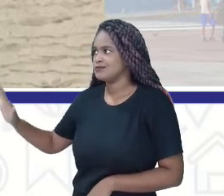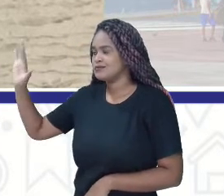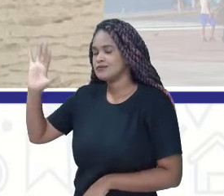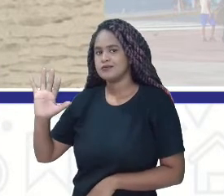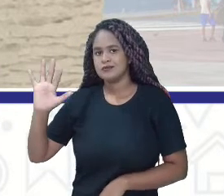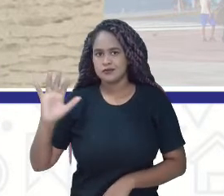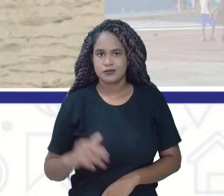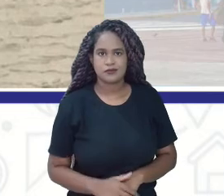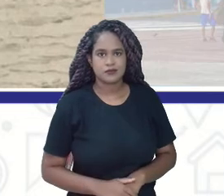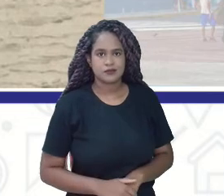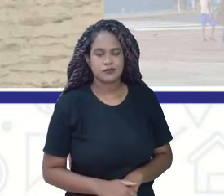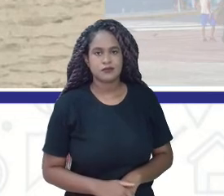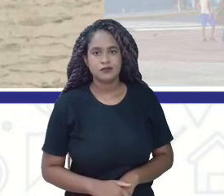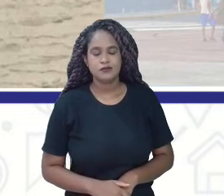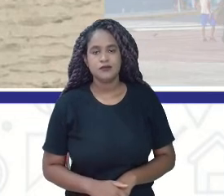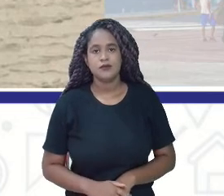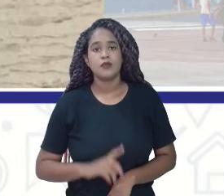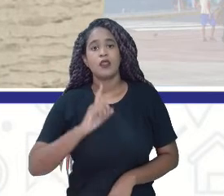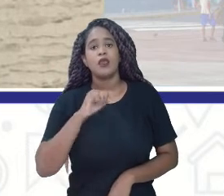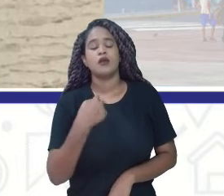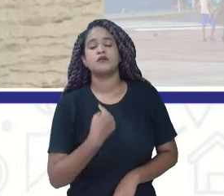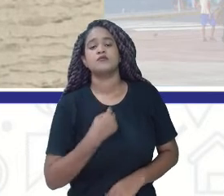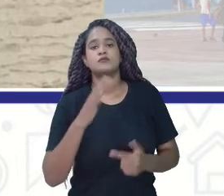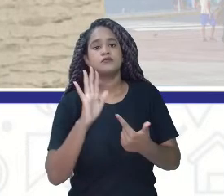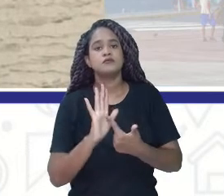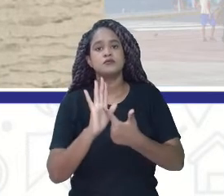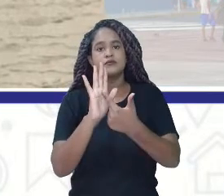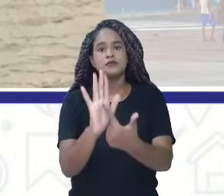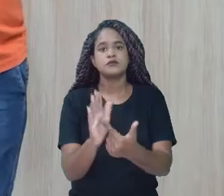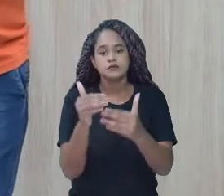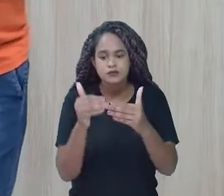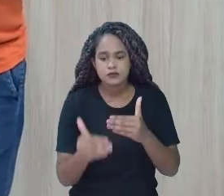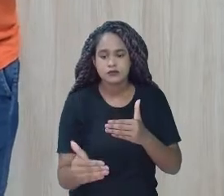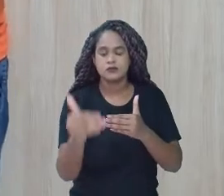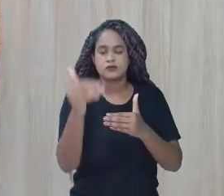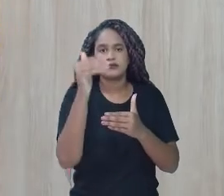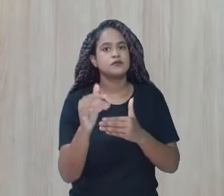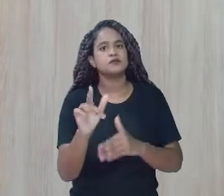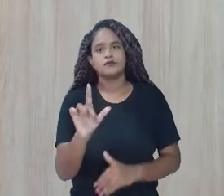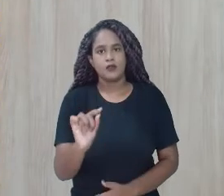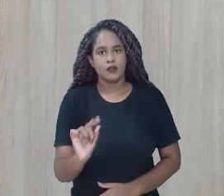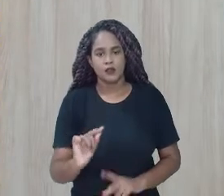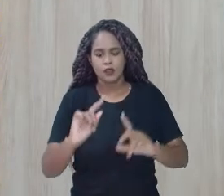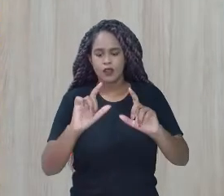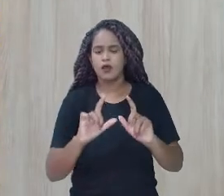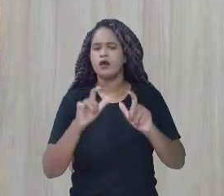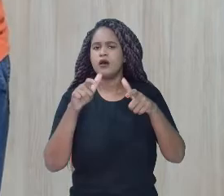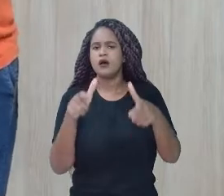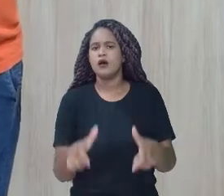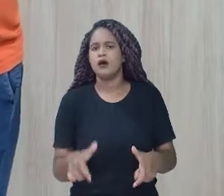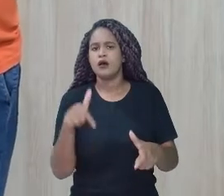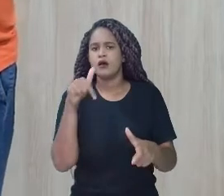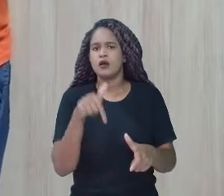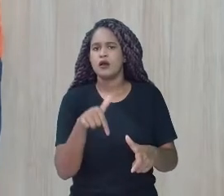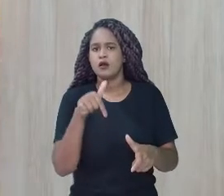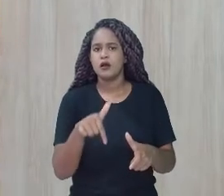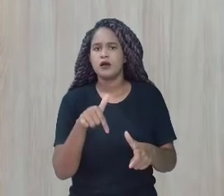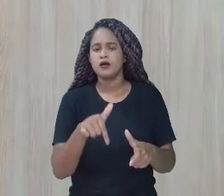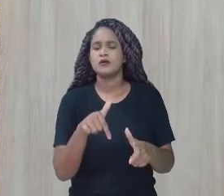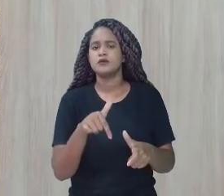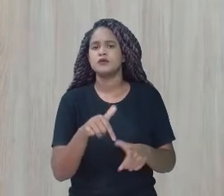Palácio de Friburgo, e a gente vai mostrar mais na frente, no decorrer da aula, onde é que estava